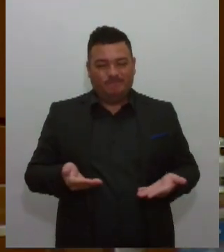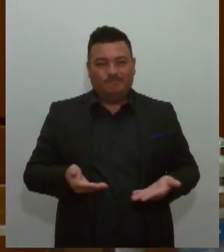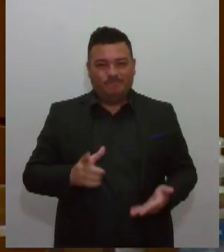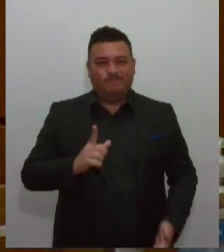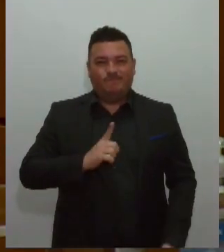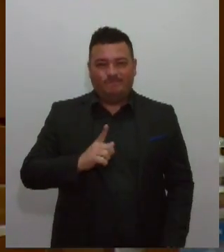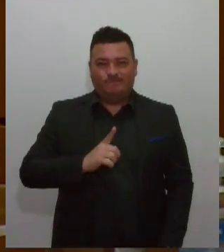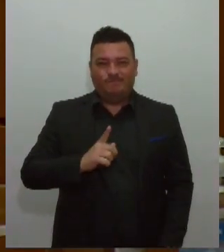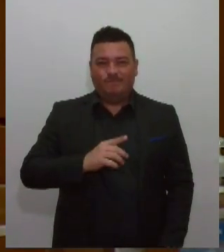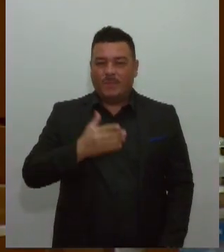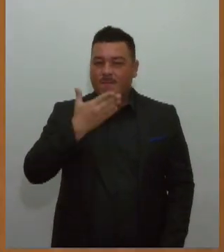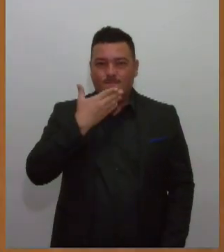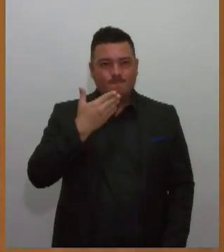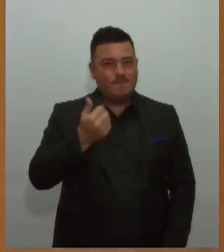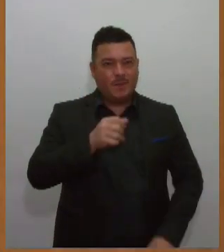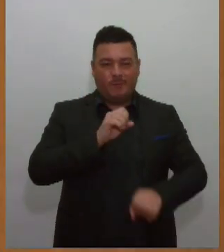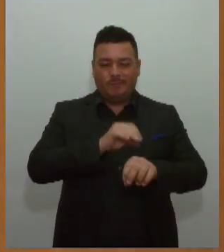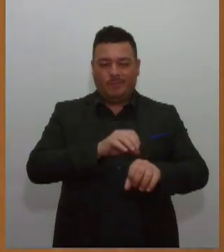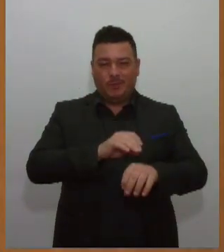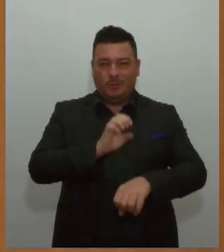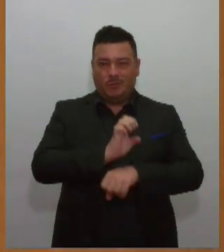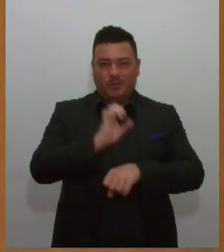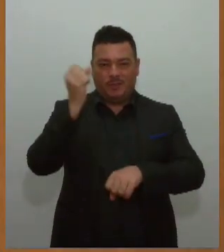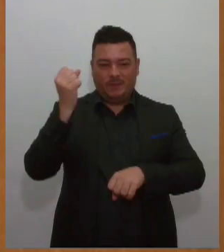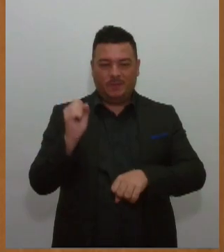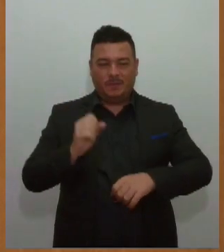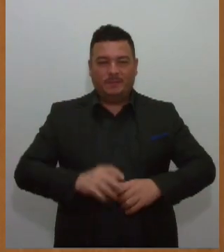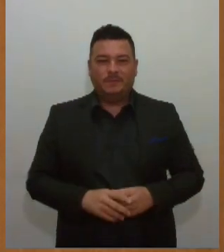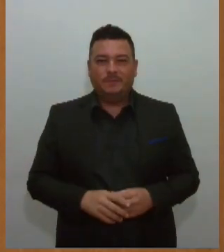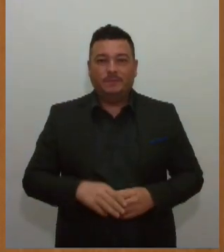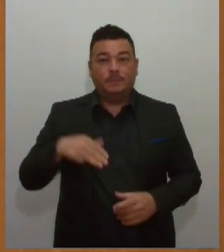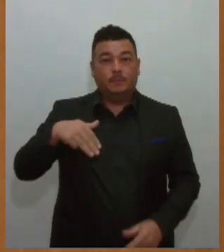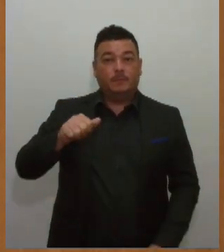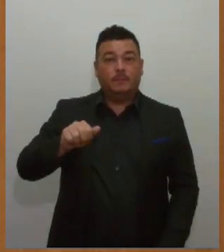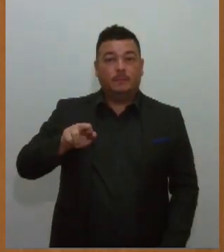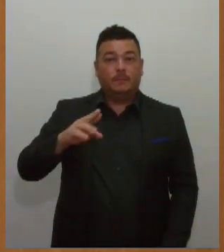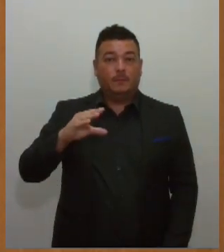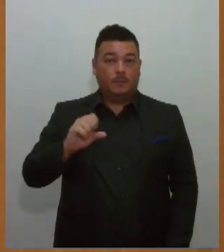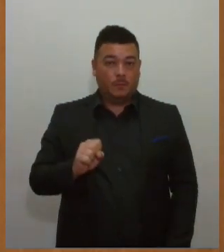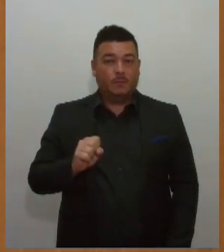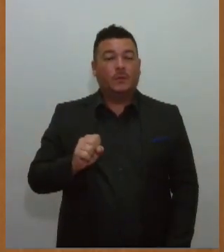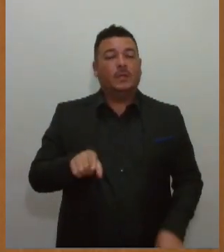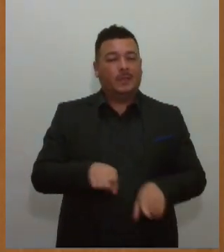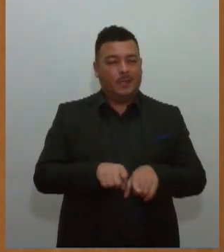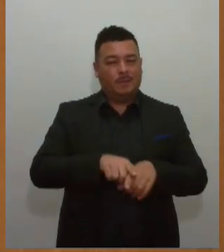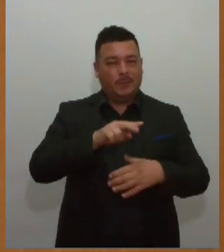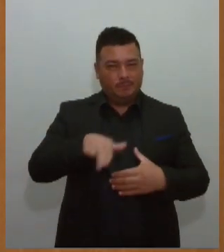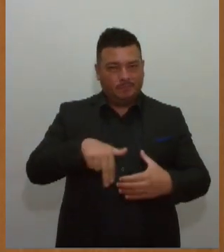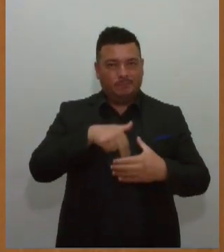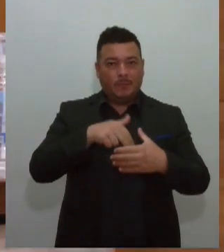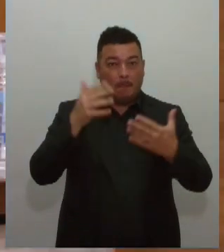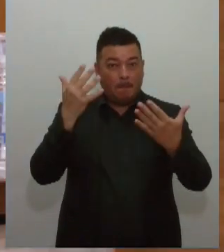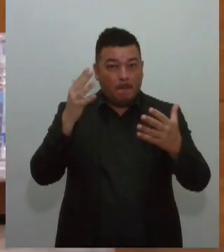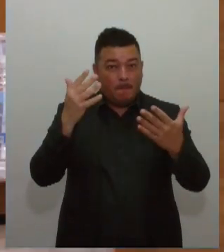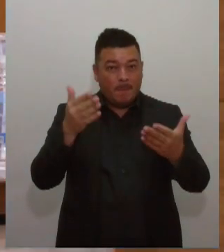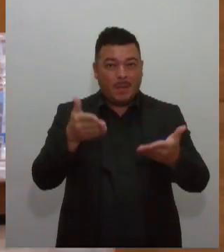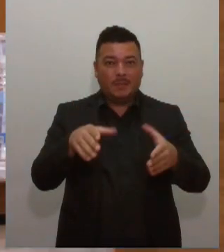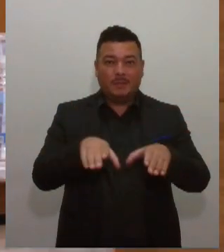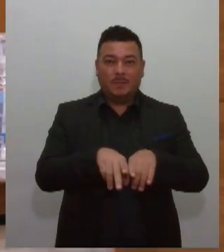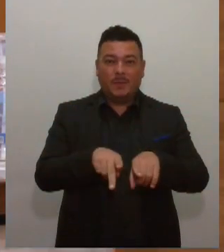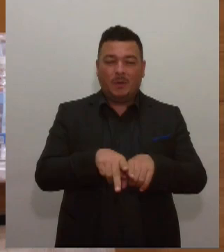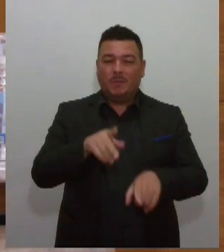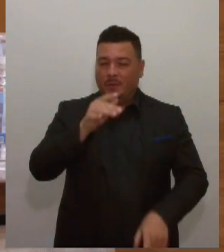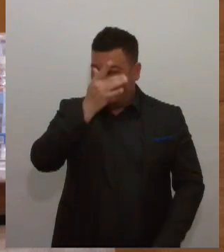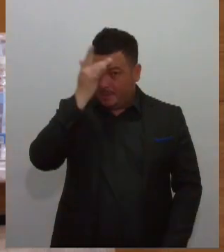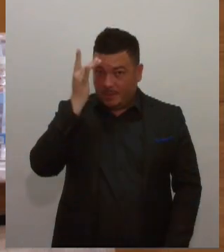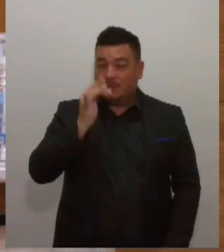melhor educação do estado de Sergipe. Marcos Oliveira também fez uso da tribuna para parabenizar a população de Itabaiana pela vitória do prefeito